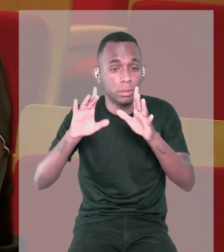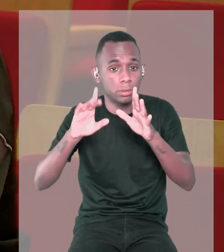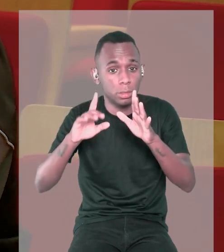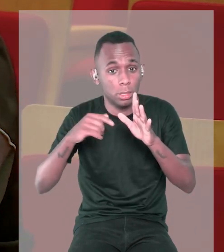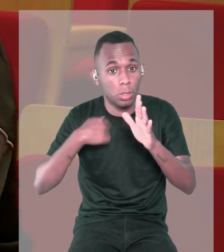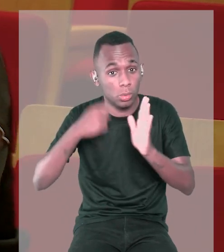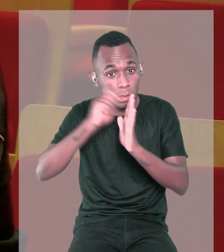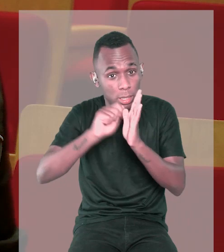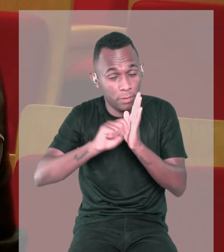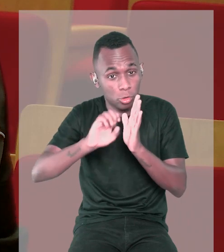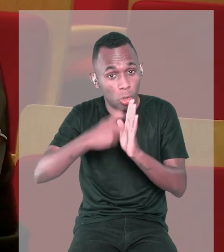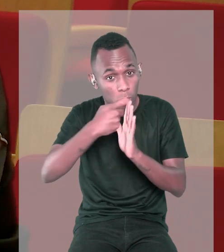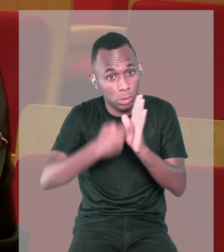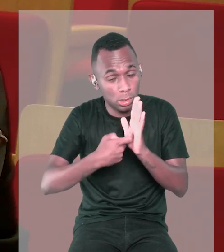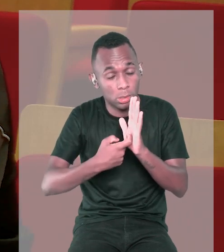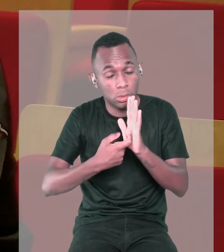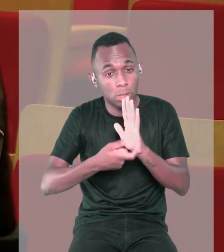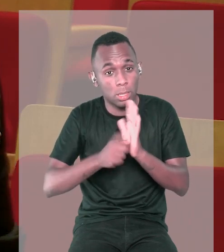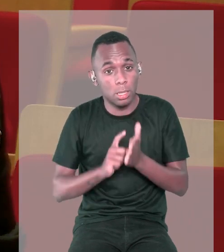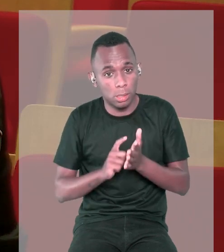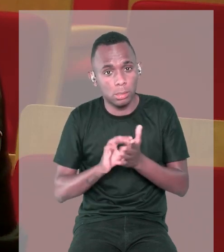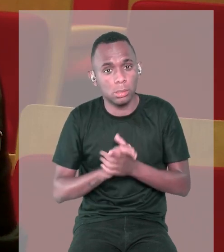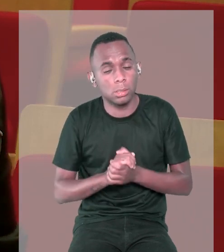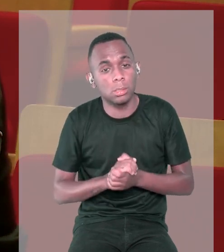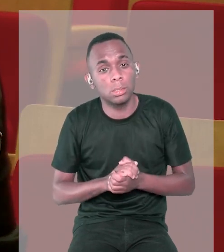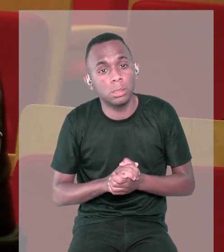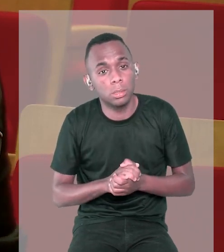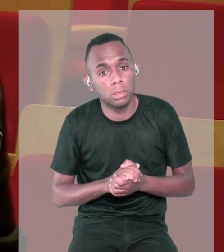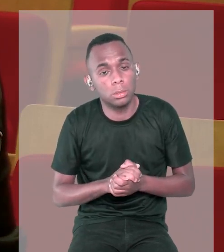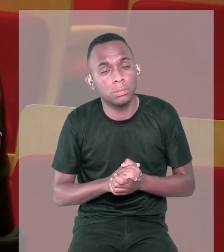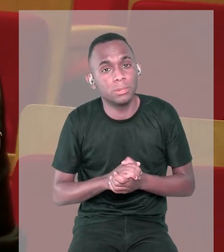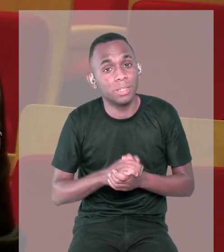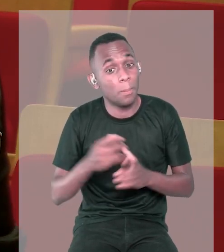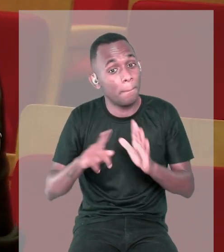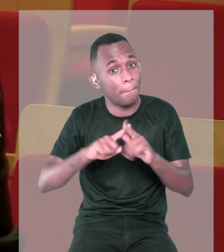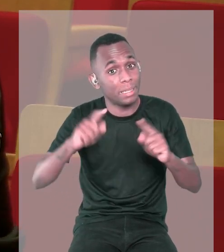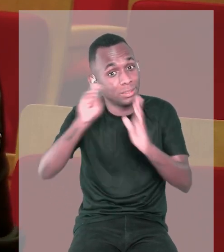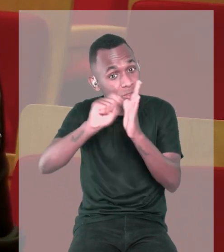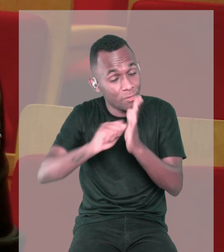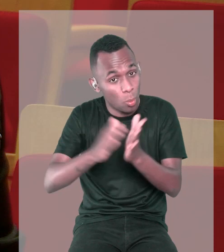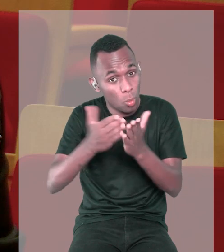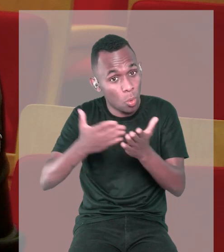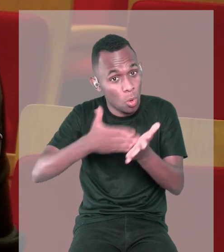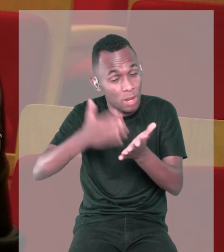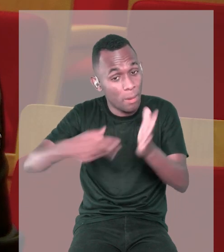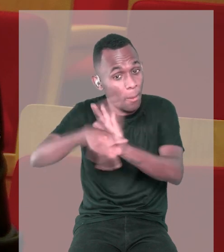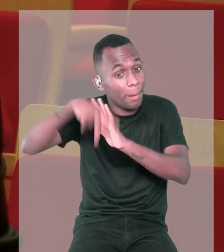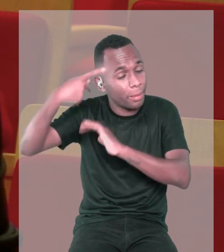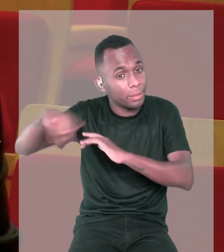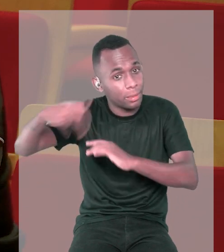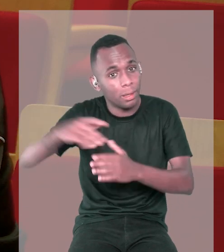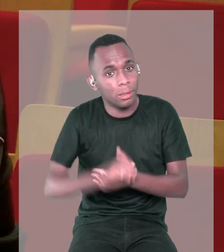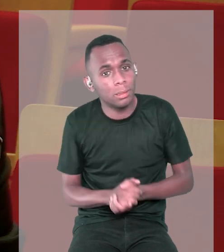para dizer que o livro é dela. O livro é dela. Até tem uma coisa que quando você gosta muito da autora e traduz a autora, às vezes você se confunde